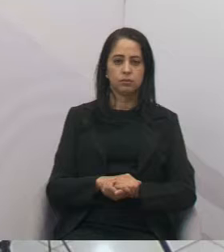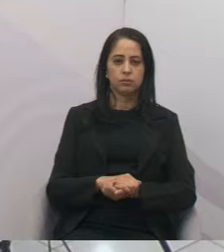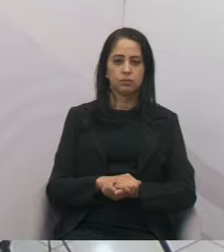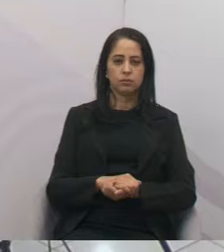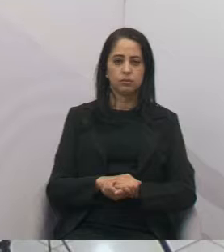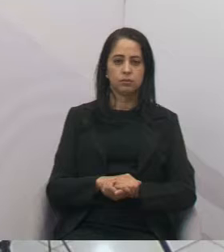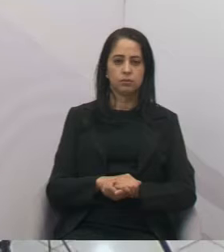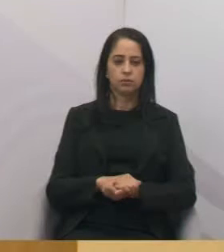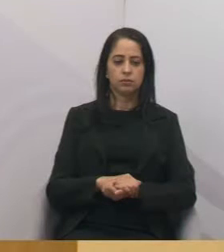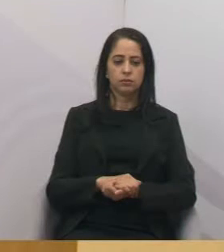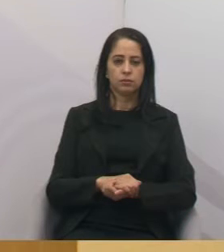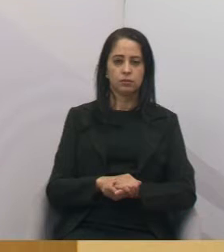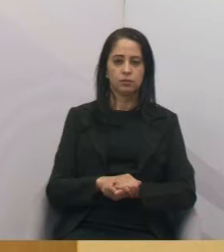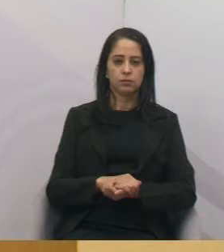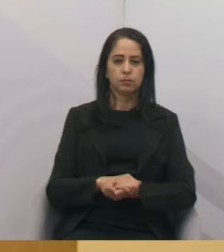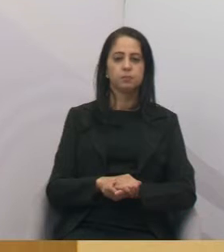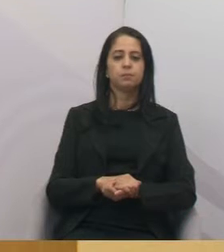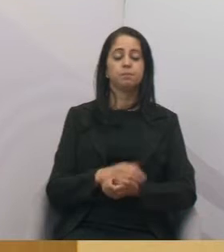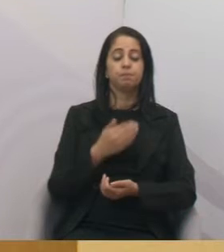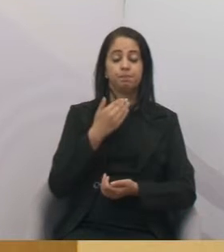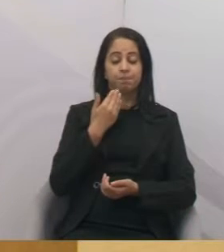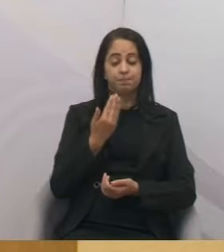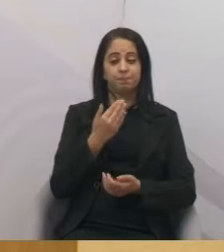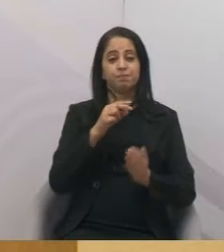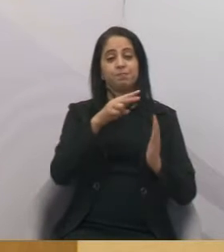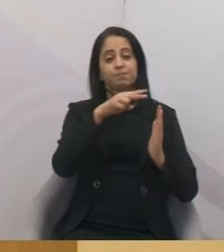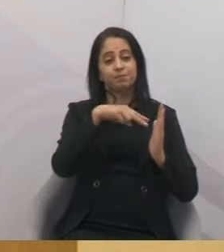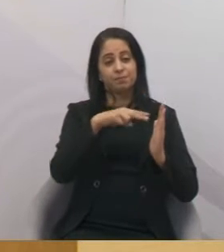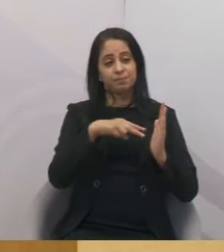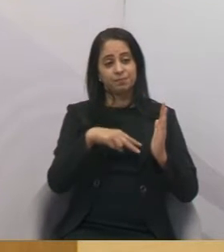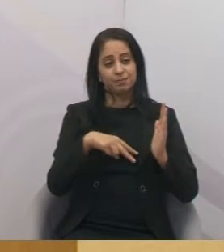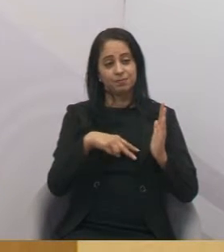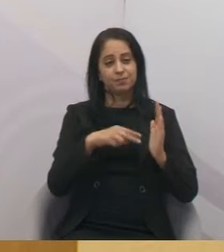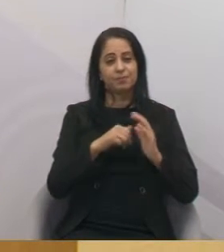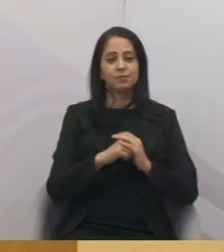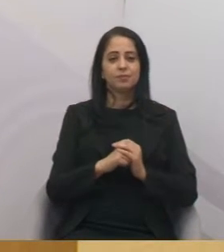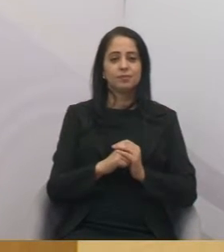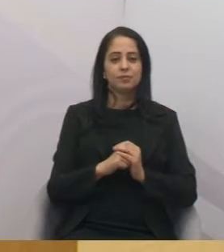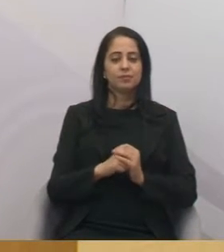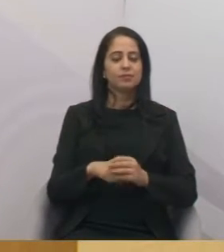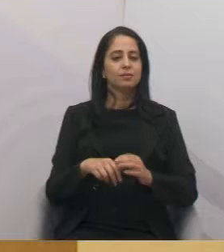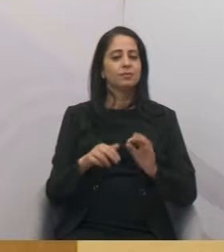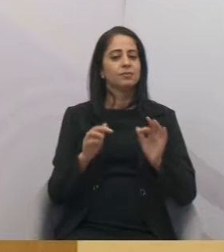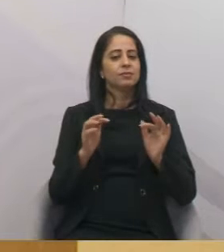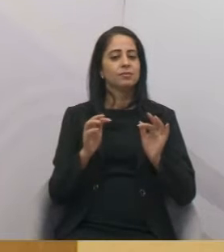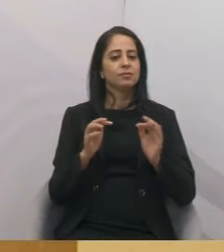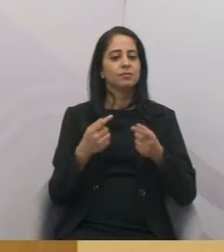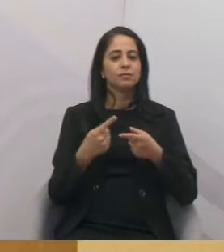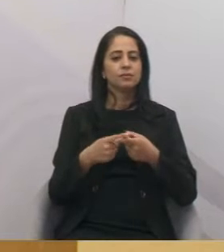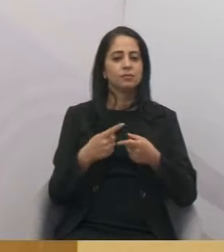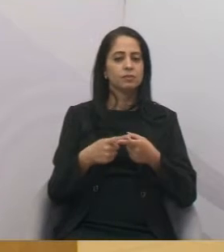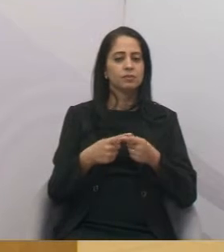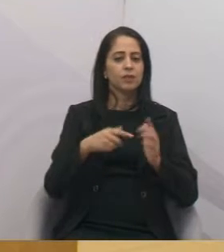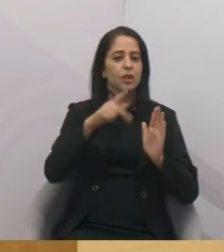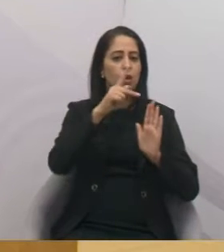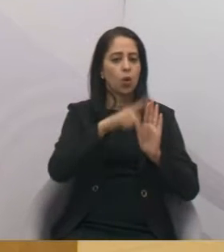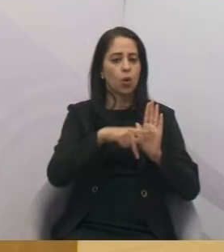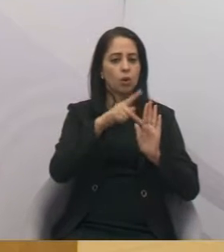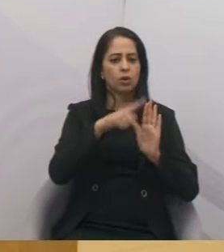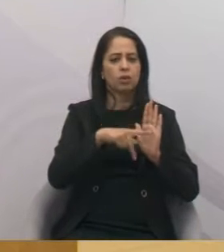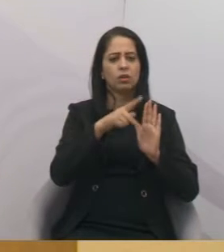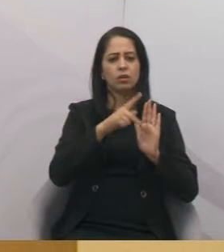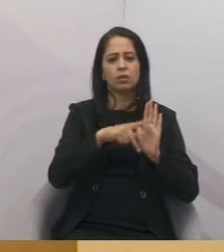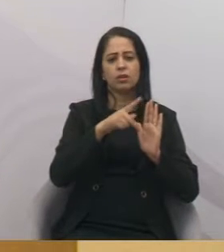Eu quero aqui estar lendo a mensagem, porque o projeto de lei é bastante